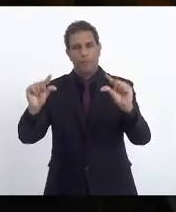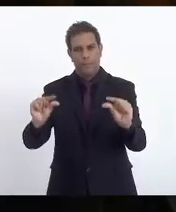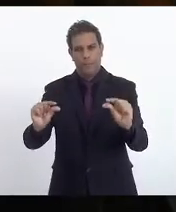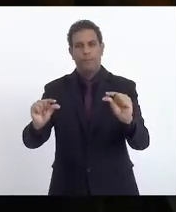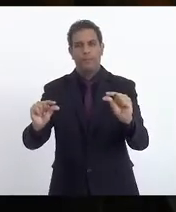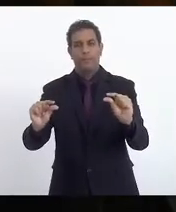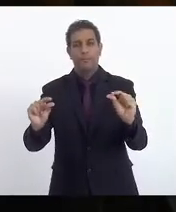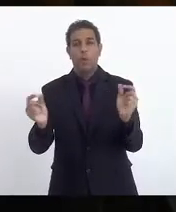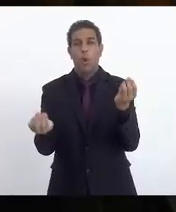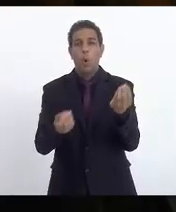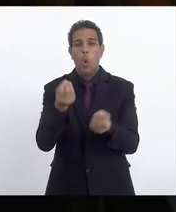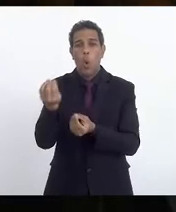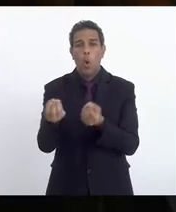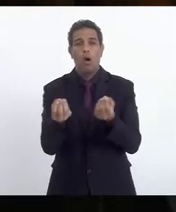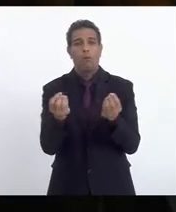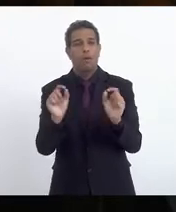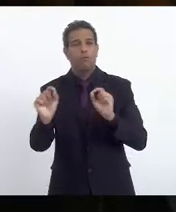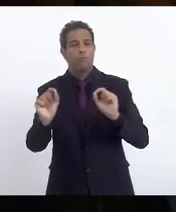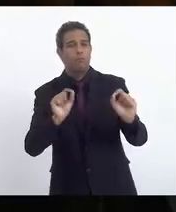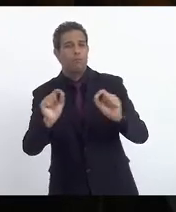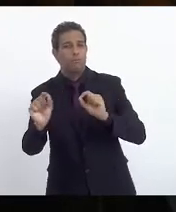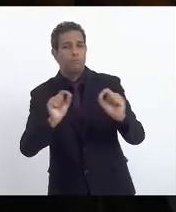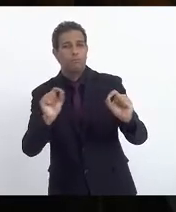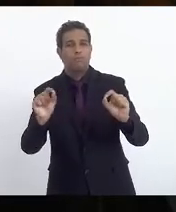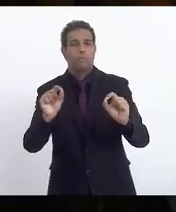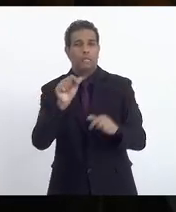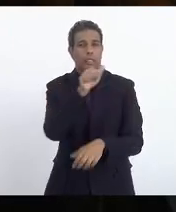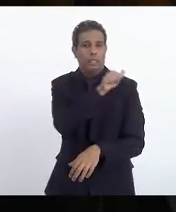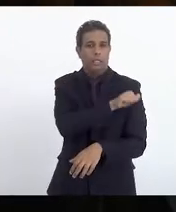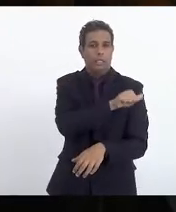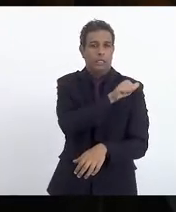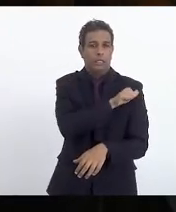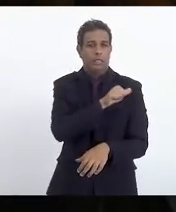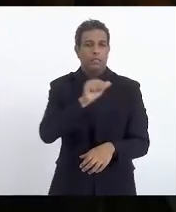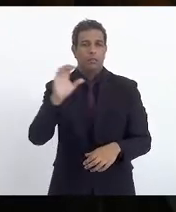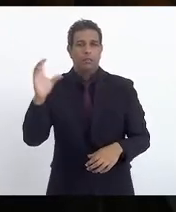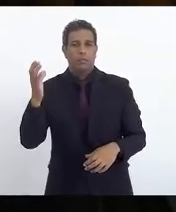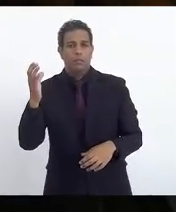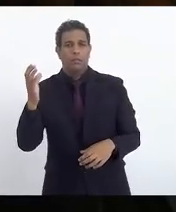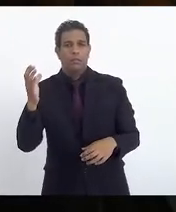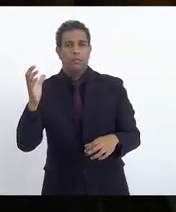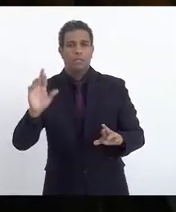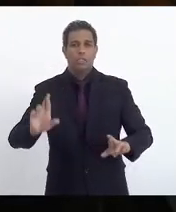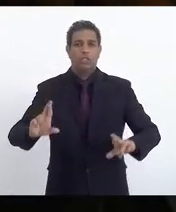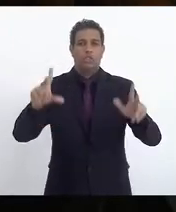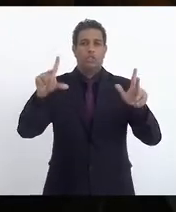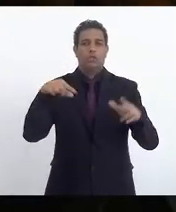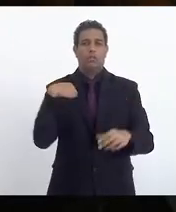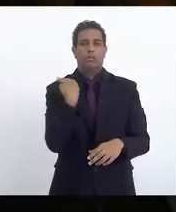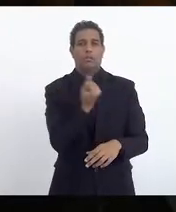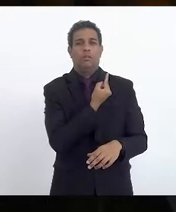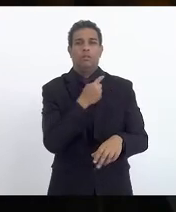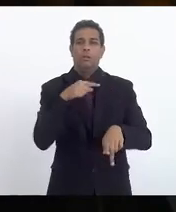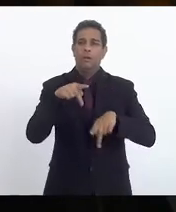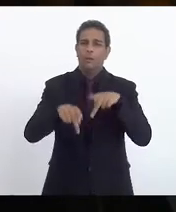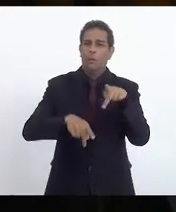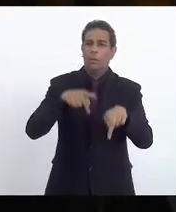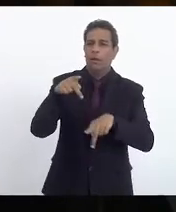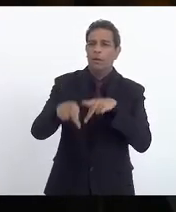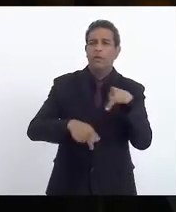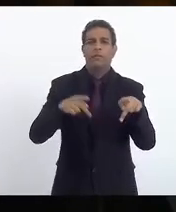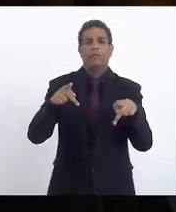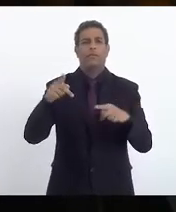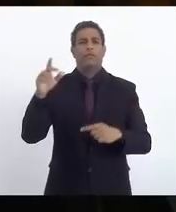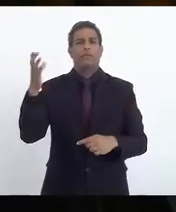nas ligações o Rio Niterói e sua festa a população de Niterói e só